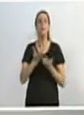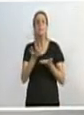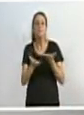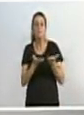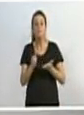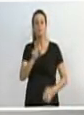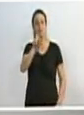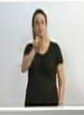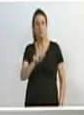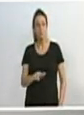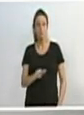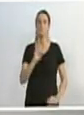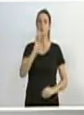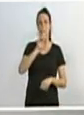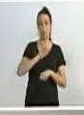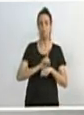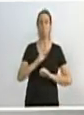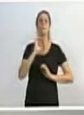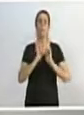pujantes